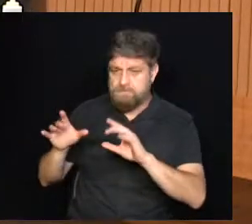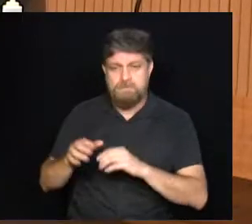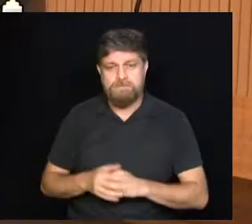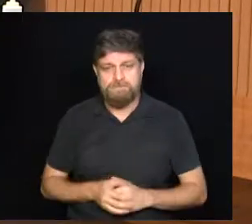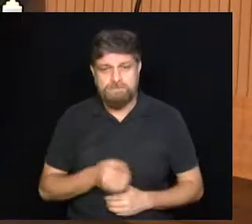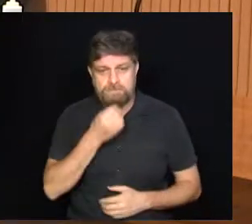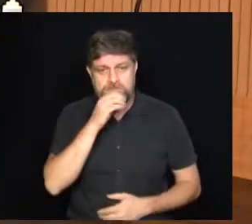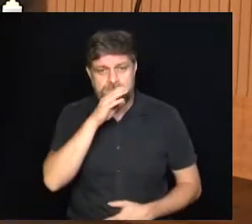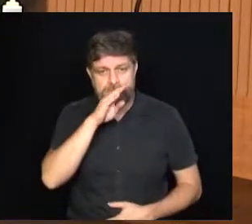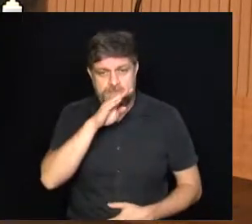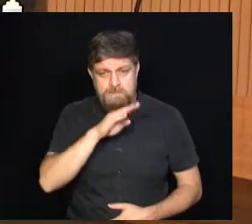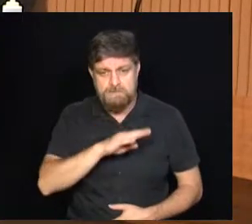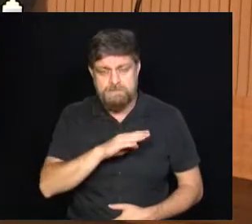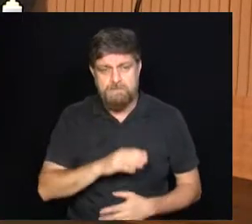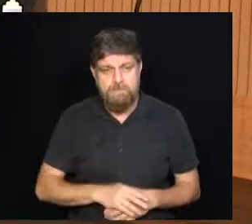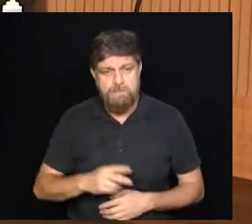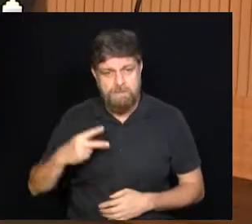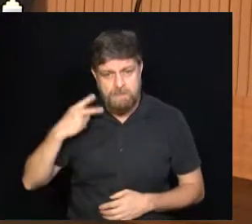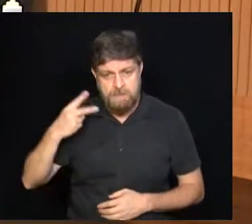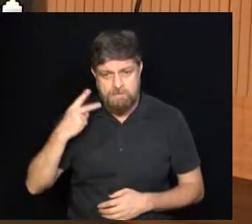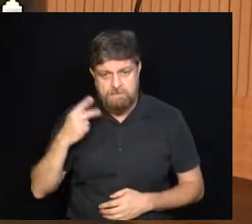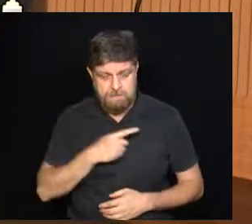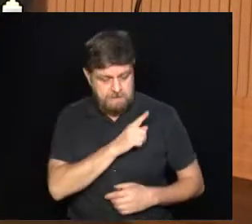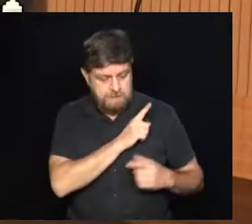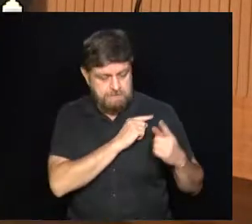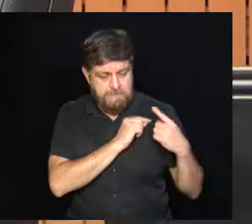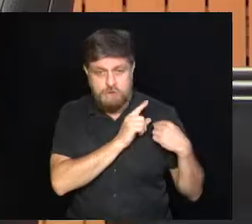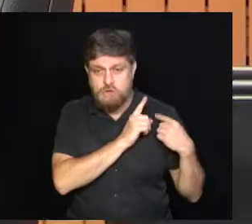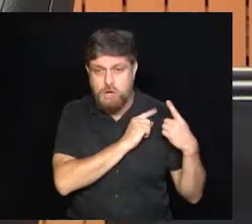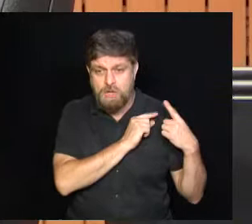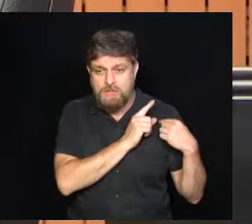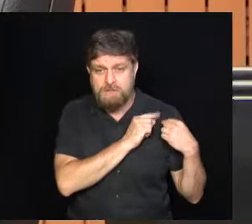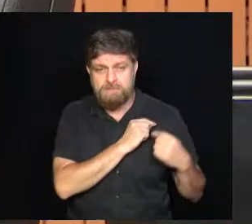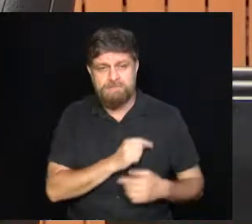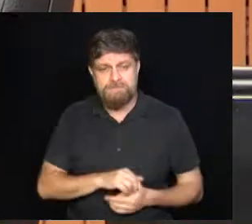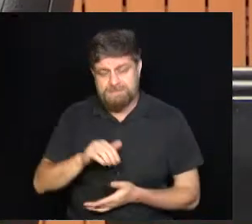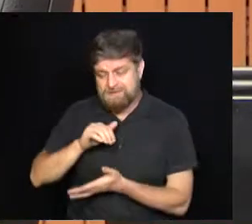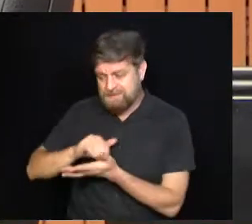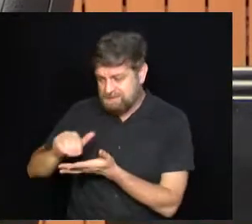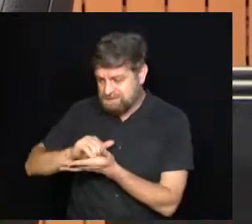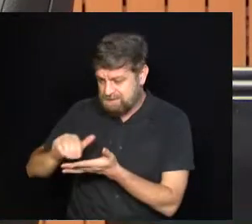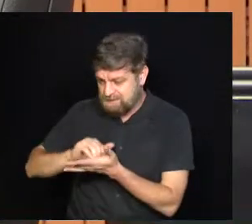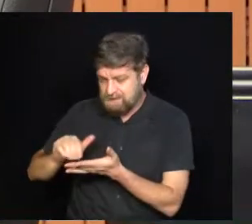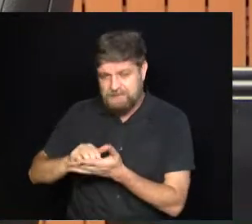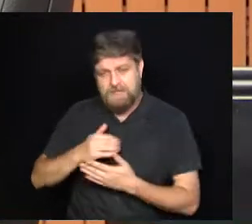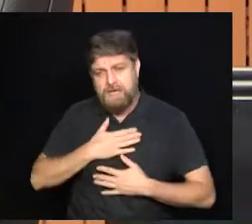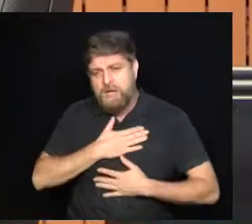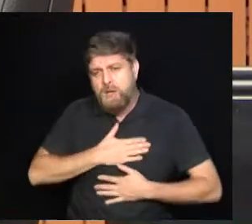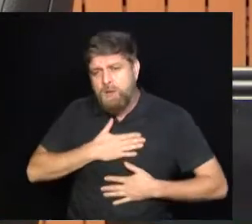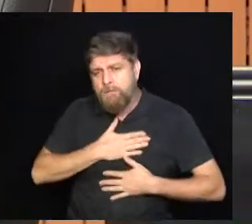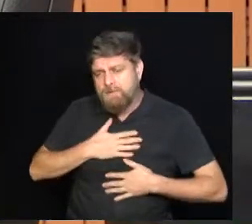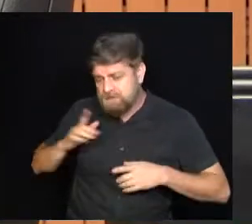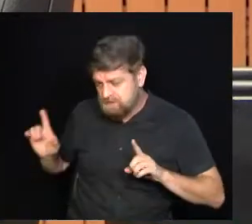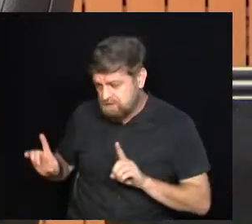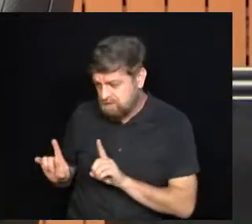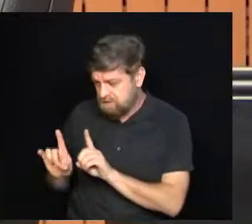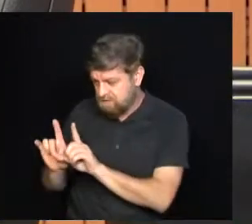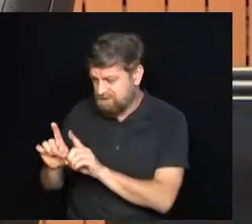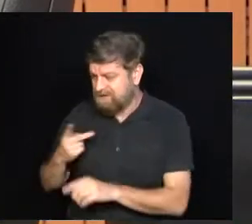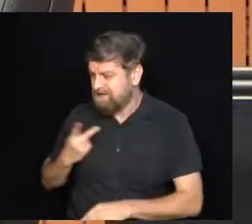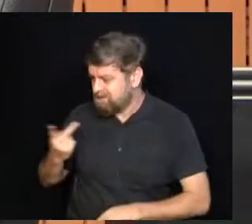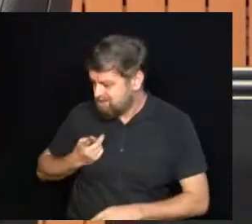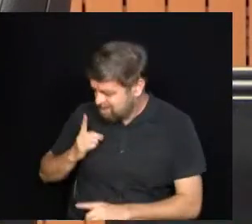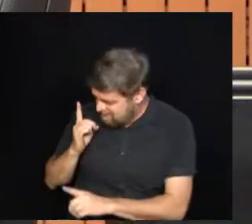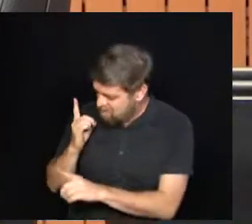Boa tarde, vereador Major Jaime, secretária, um prazer encontrá-la, segunda vez no dia